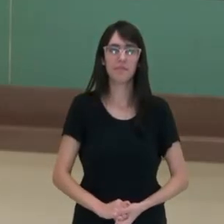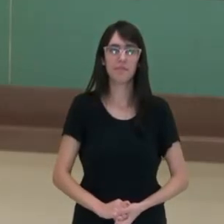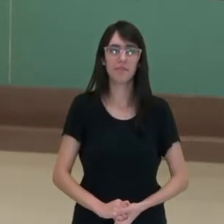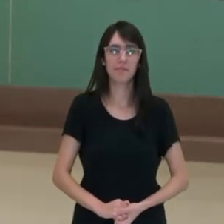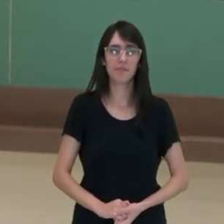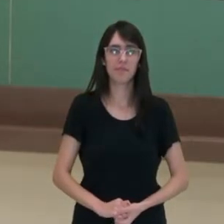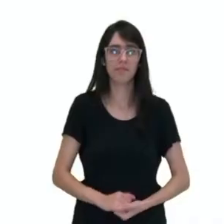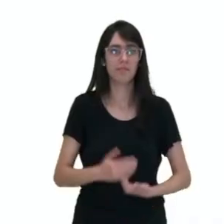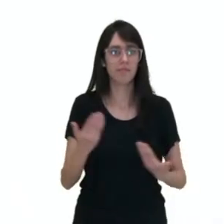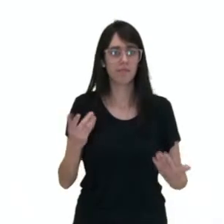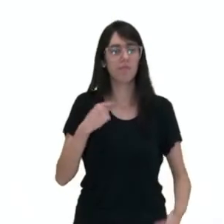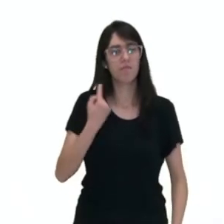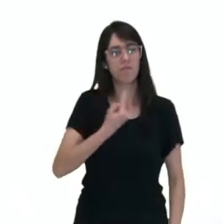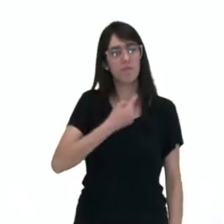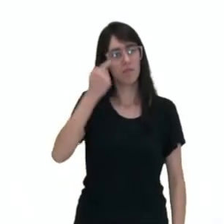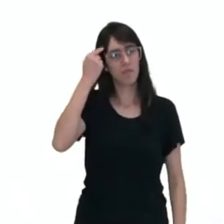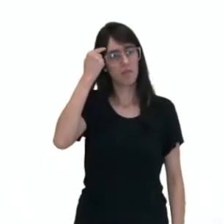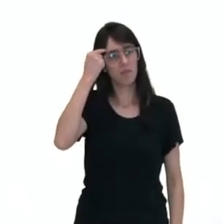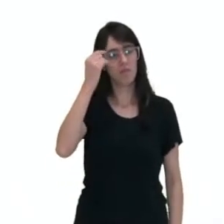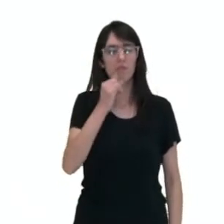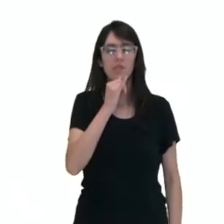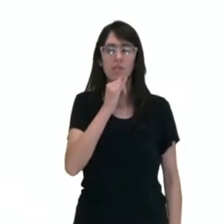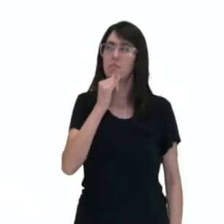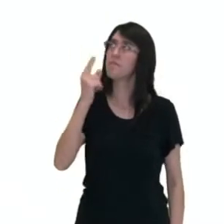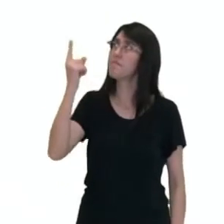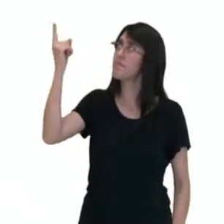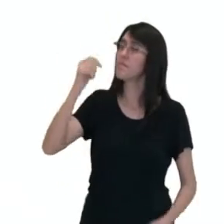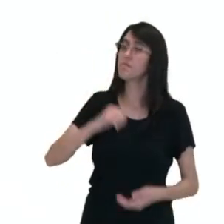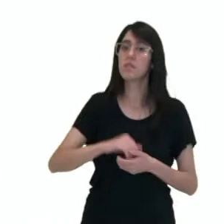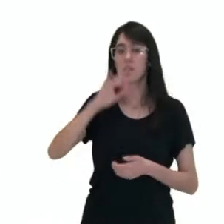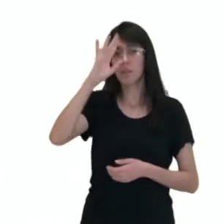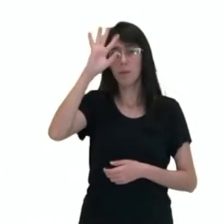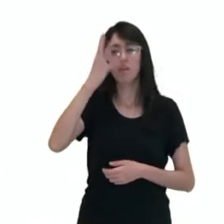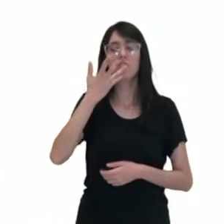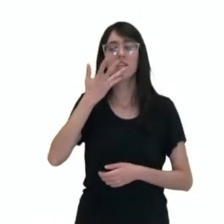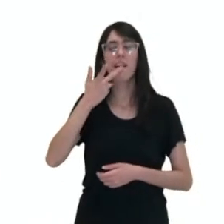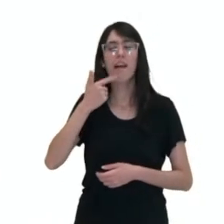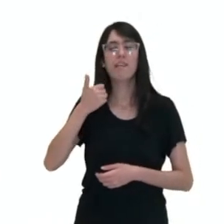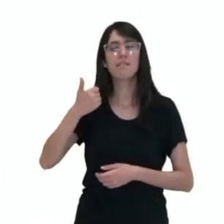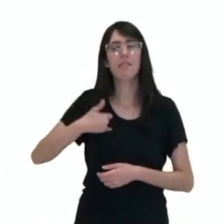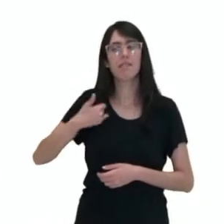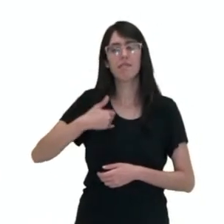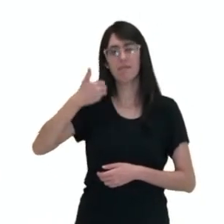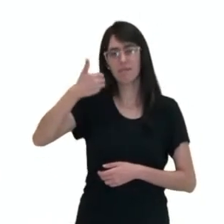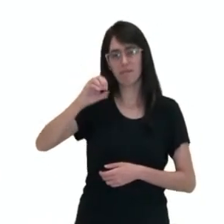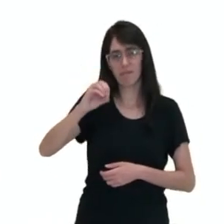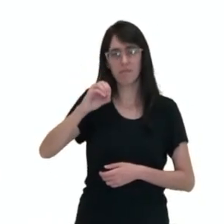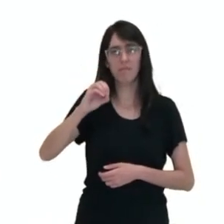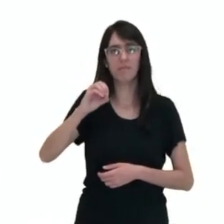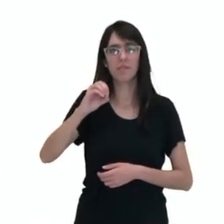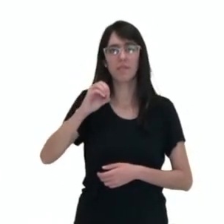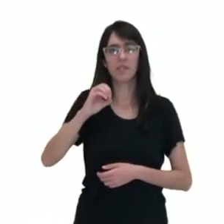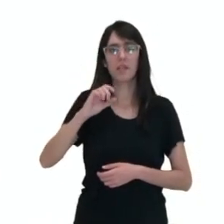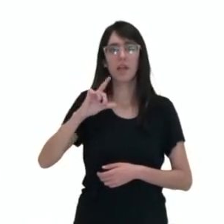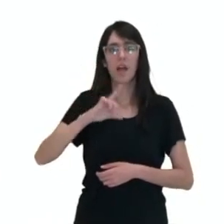Então aqui temos mais um exemplo para pensar. Imagine uma criança de 10 anos com mais de 3 milhões em bens, que frequenta uma